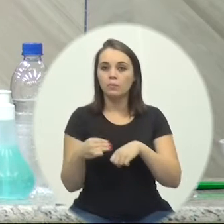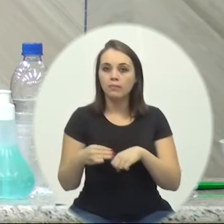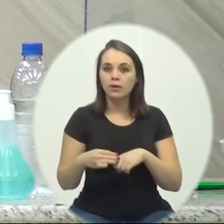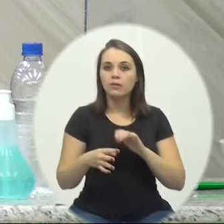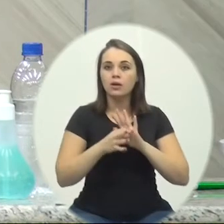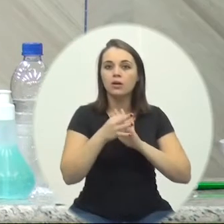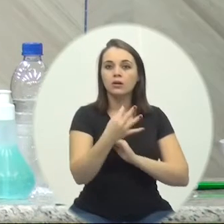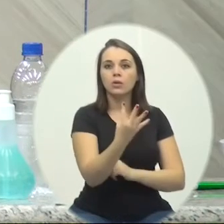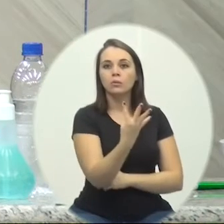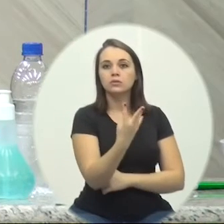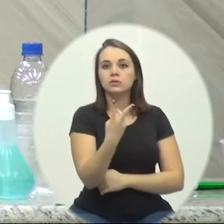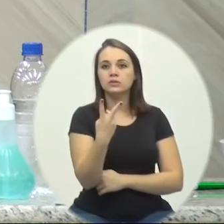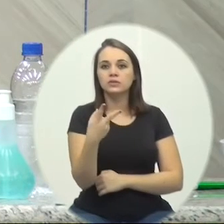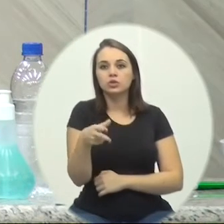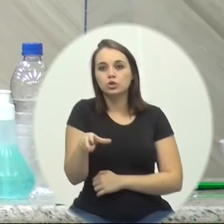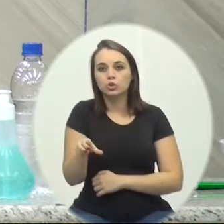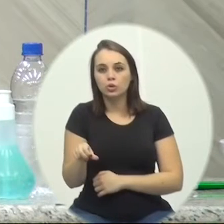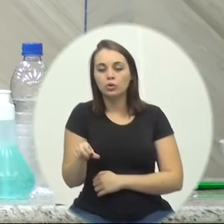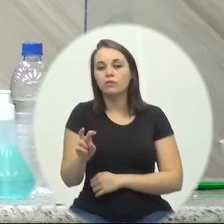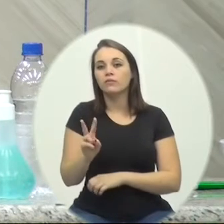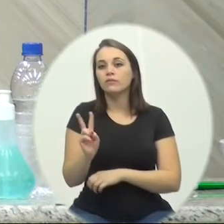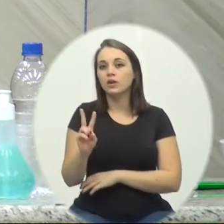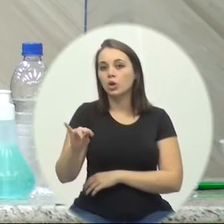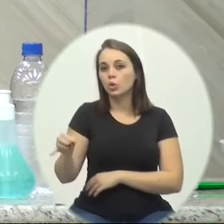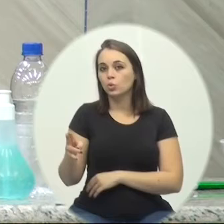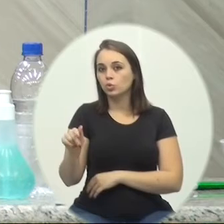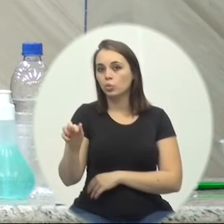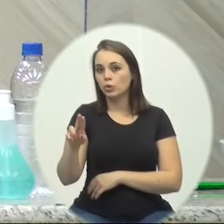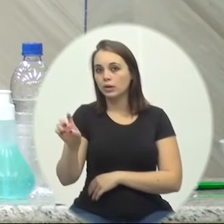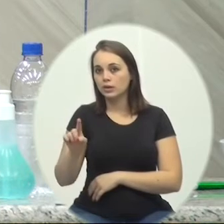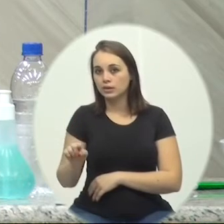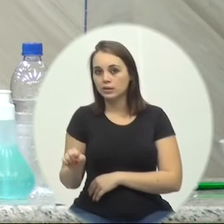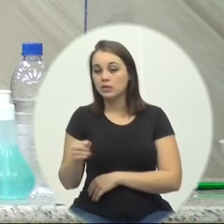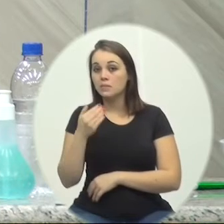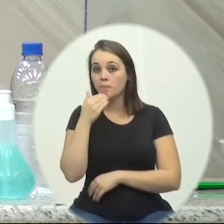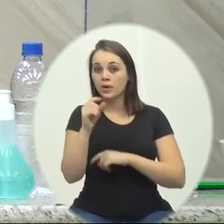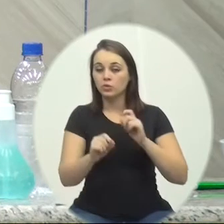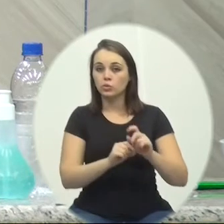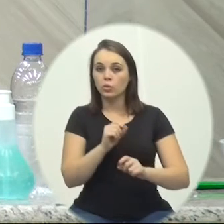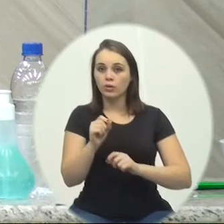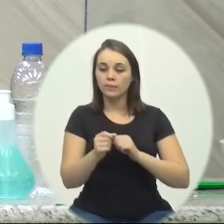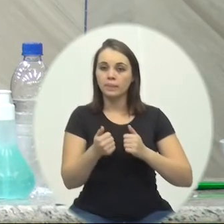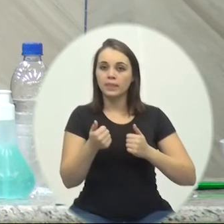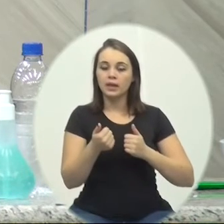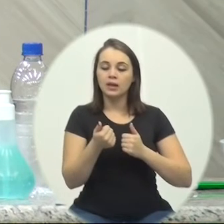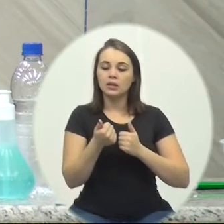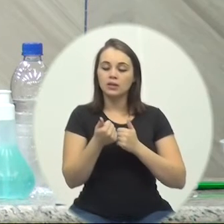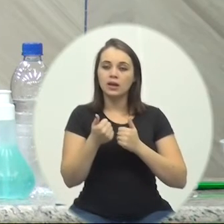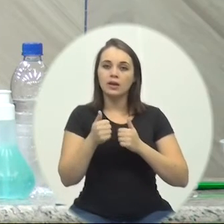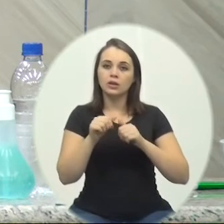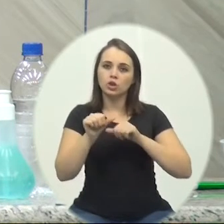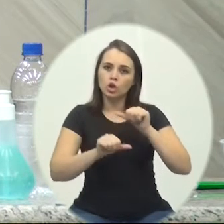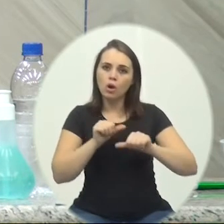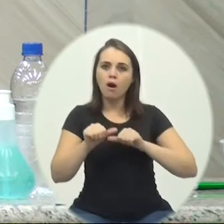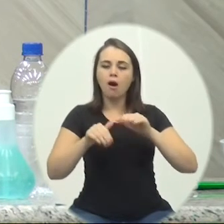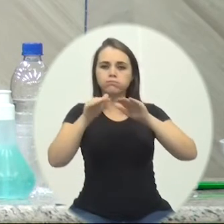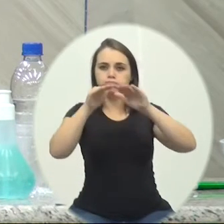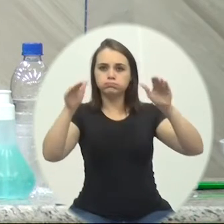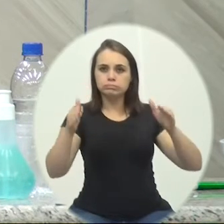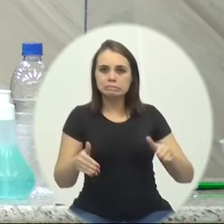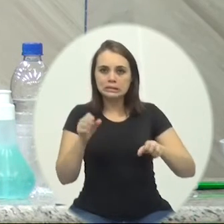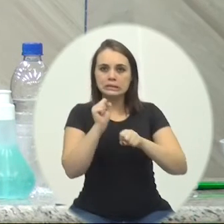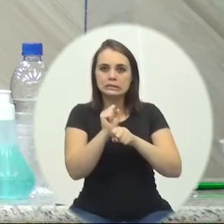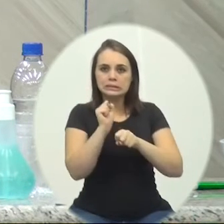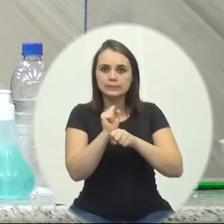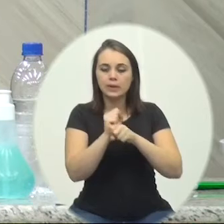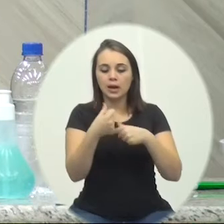Indicação 429-2021, autor vereador Juarez de Jesus, substituição do abrigo da parada de ônibus situada na rua